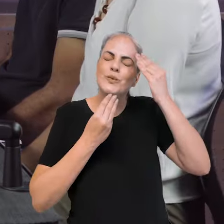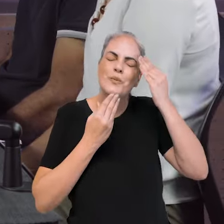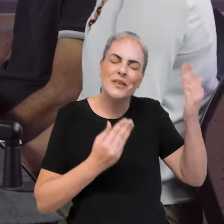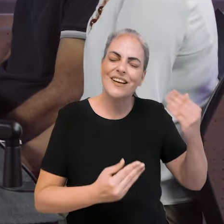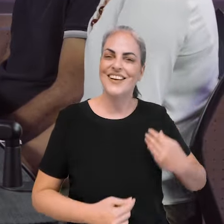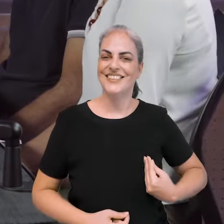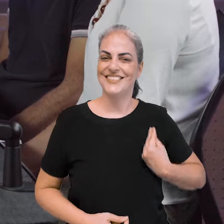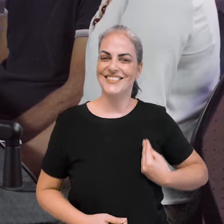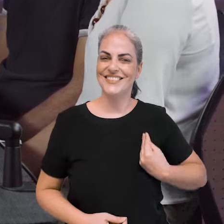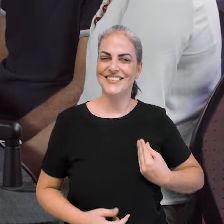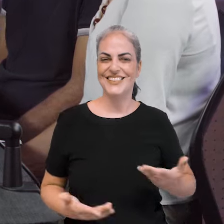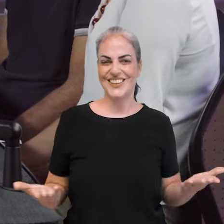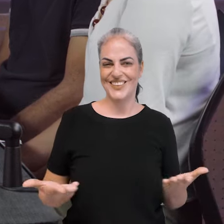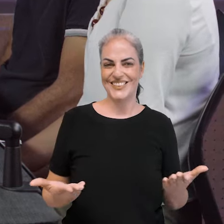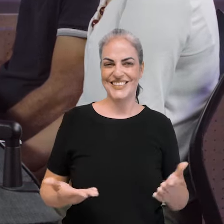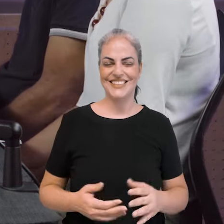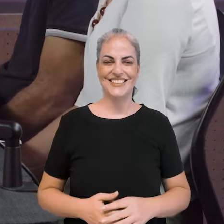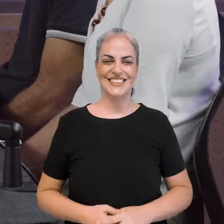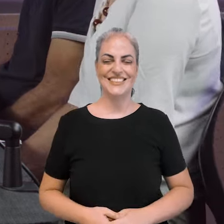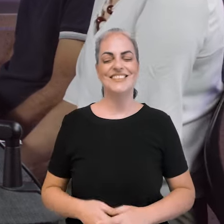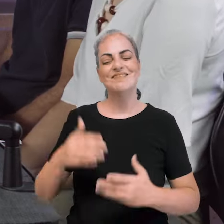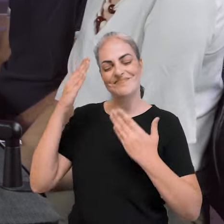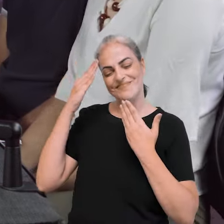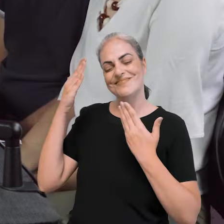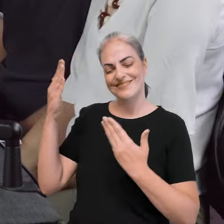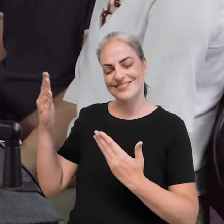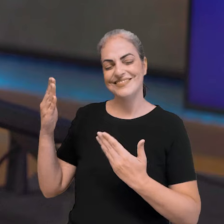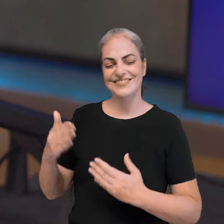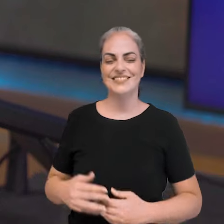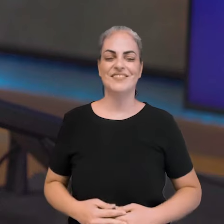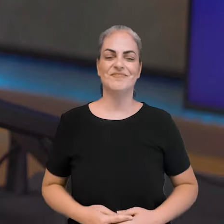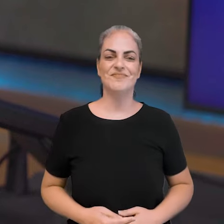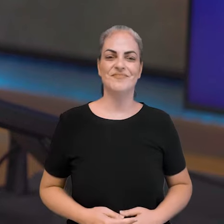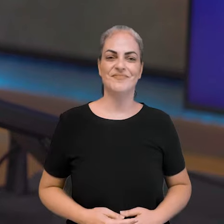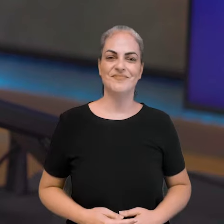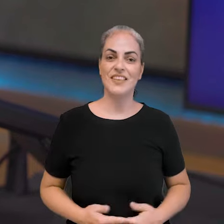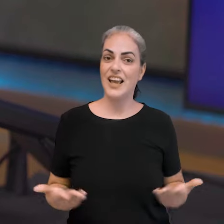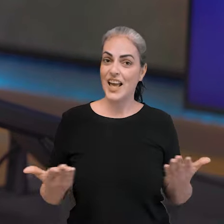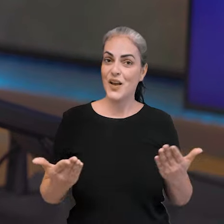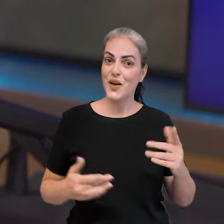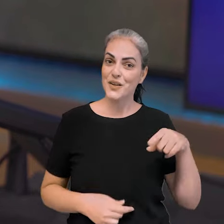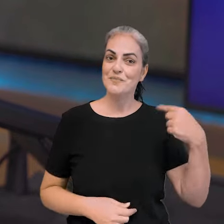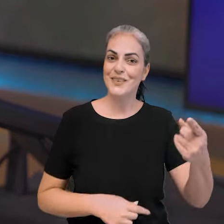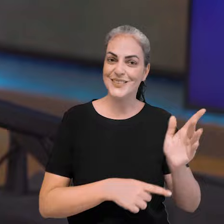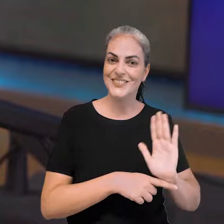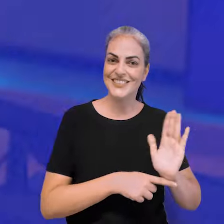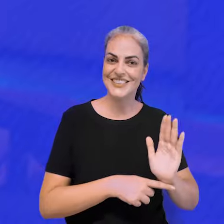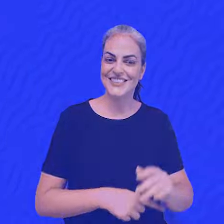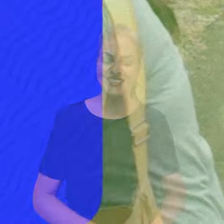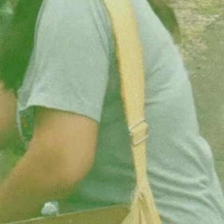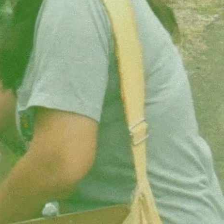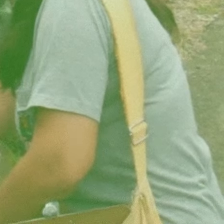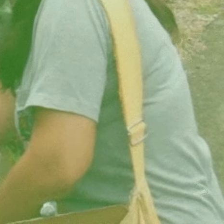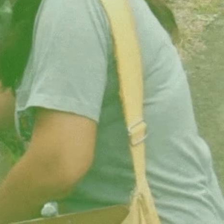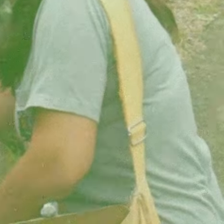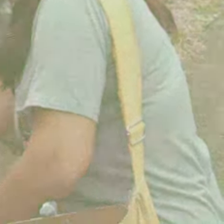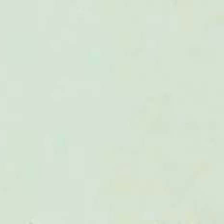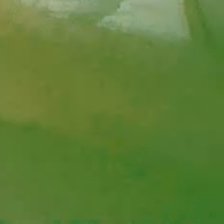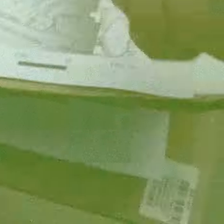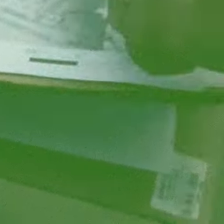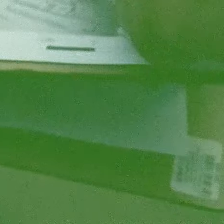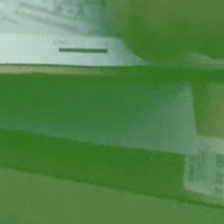pela participação de vocês aqui com a gente hoje. A gente que agradece. A gente que agradece, obrigada. E a gente vai para o quadro Anote Aí.